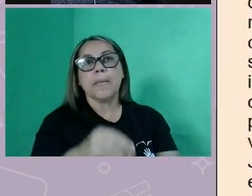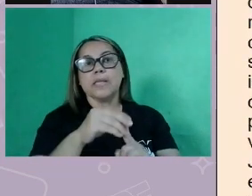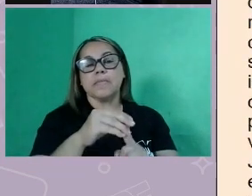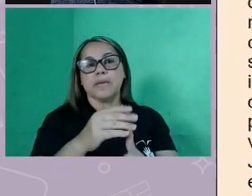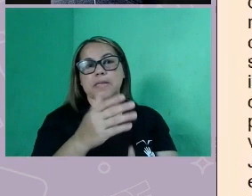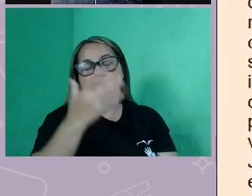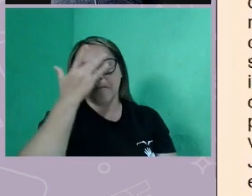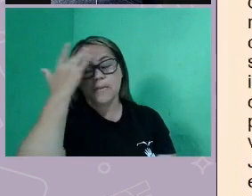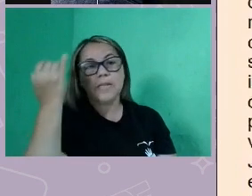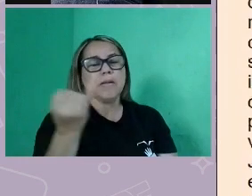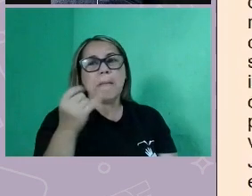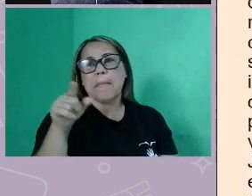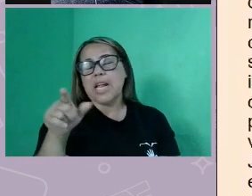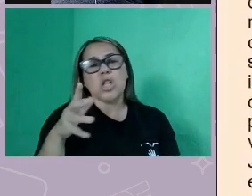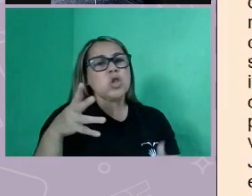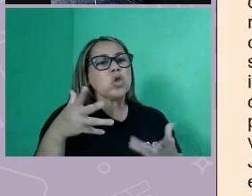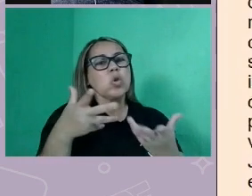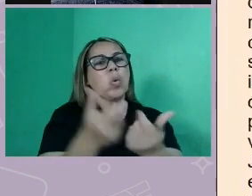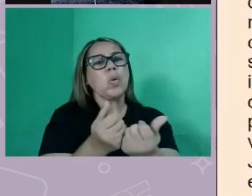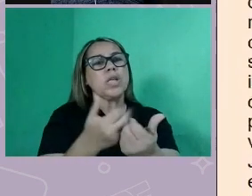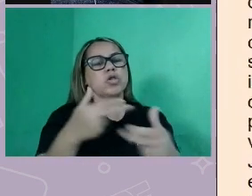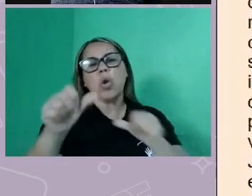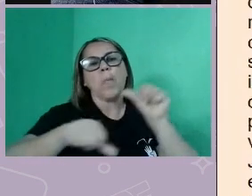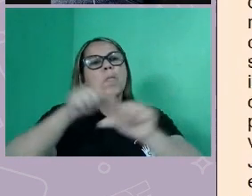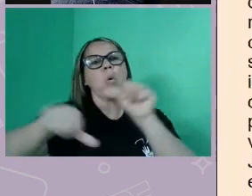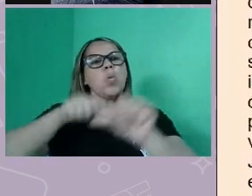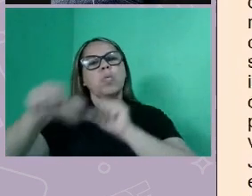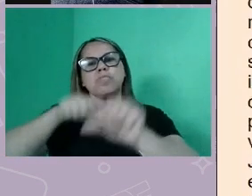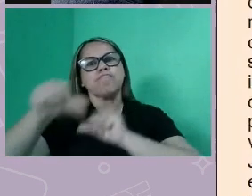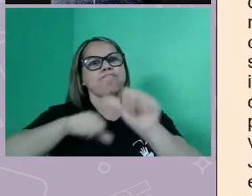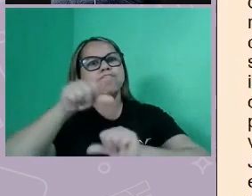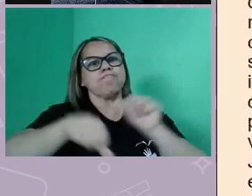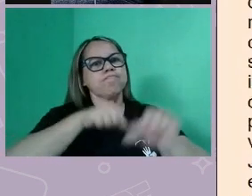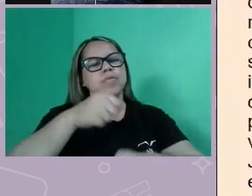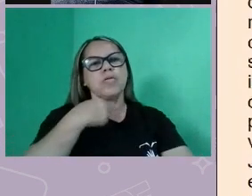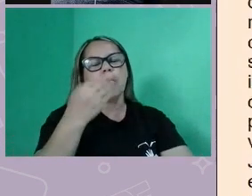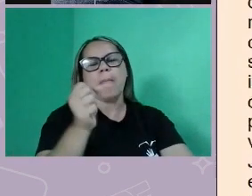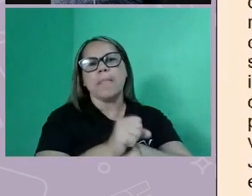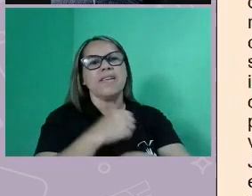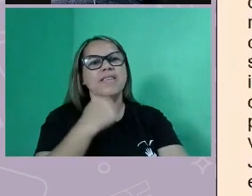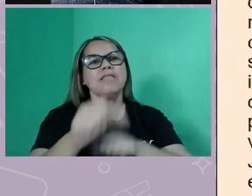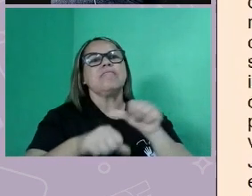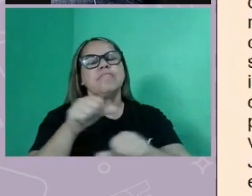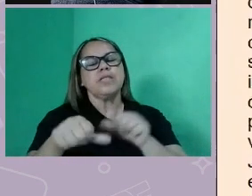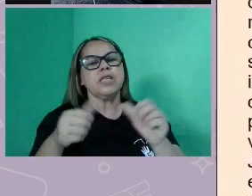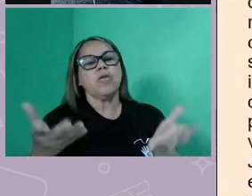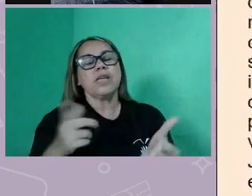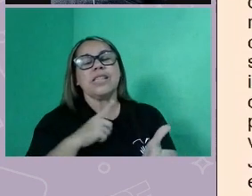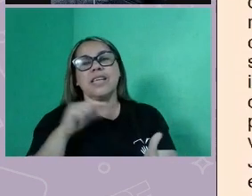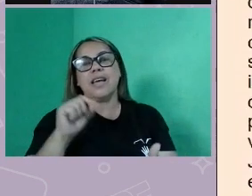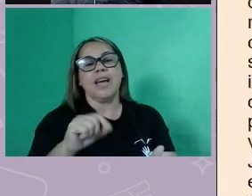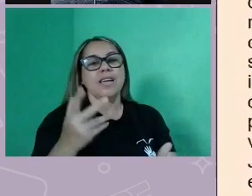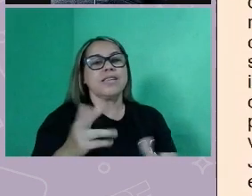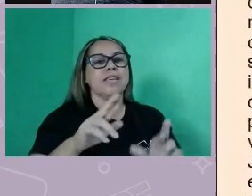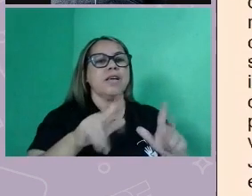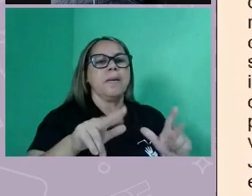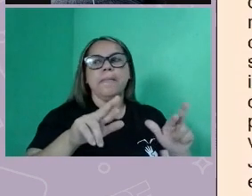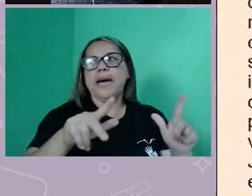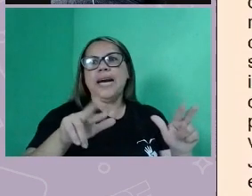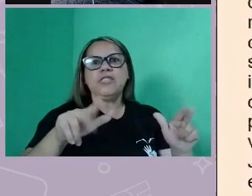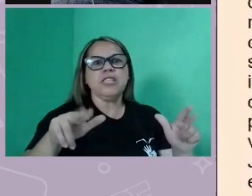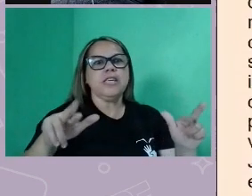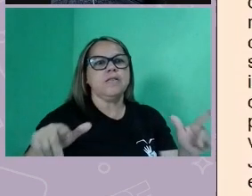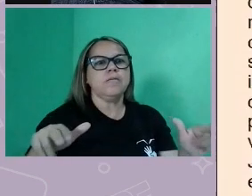ele todas as coisas mudam sem cessar e o que temos diante de nós em dado momento é diferente do que foi há pouco